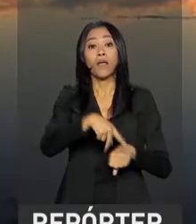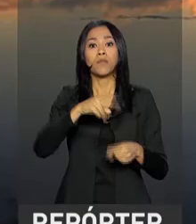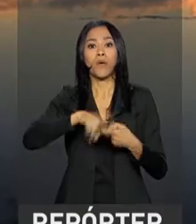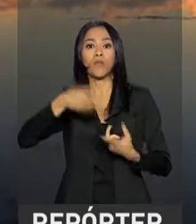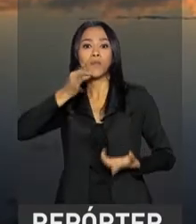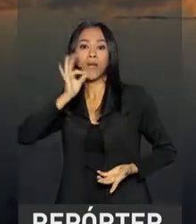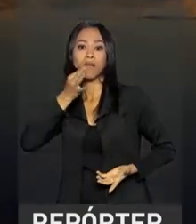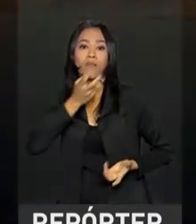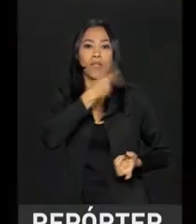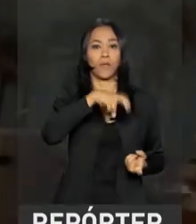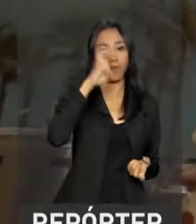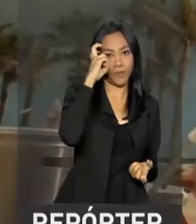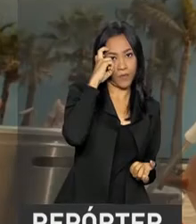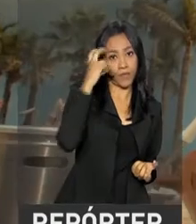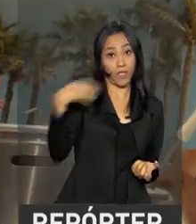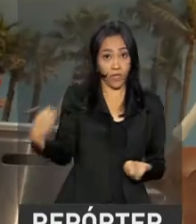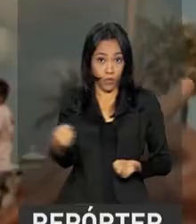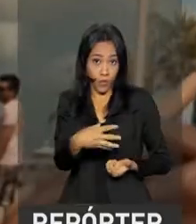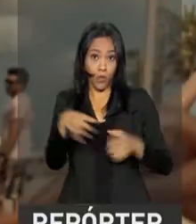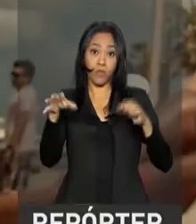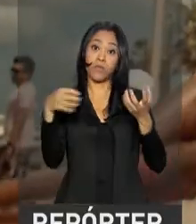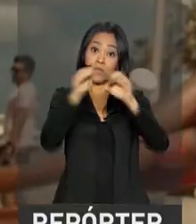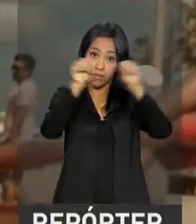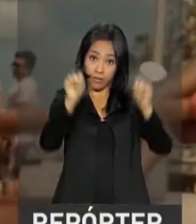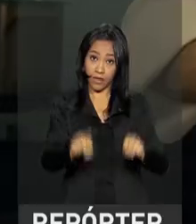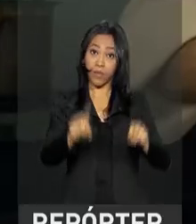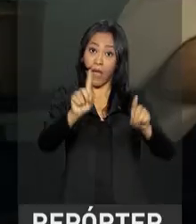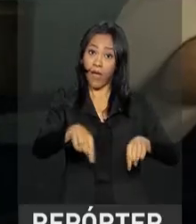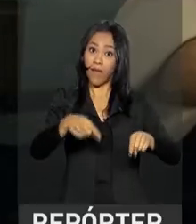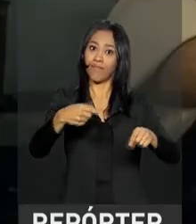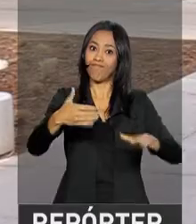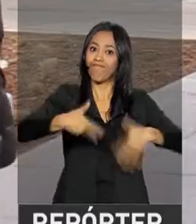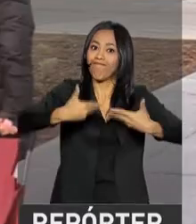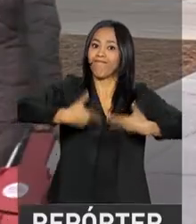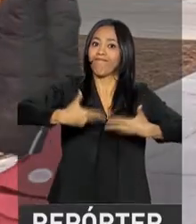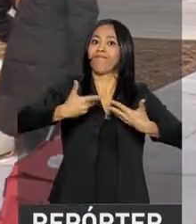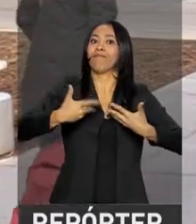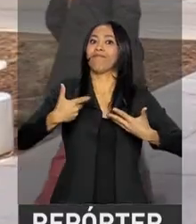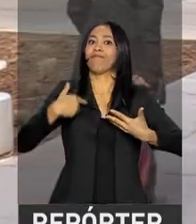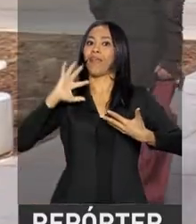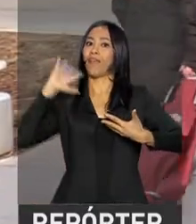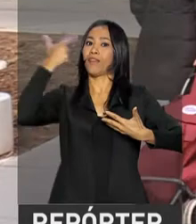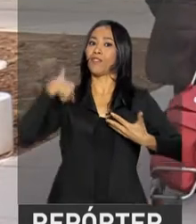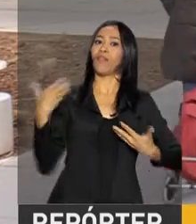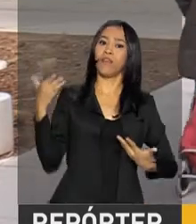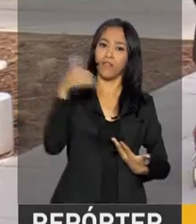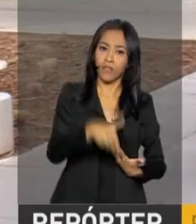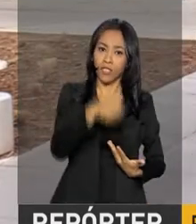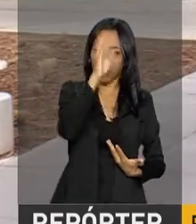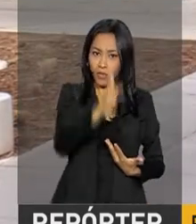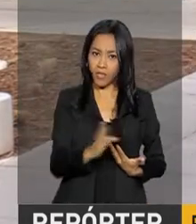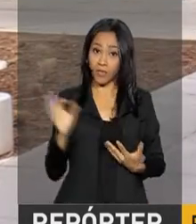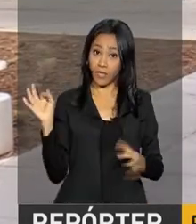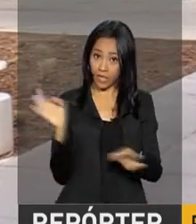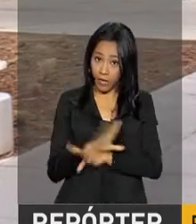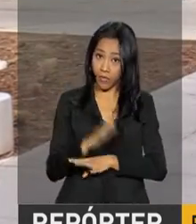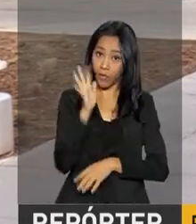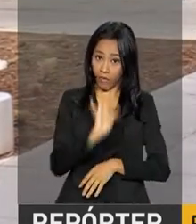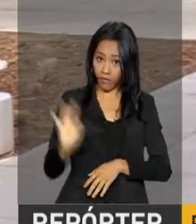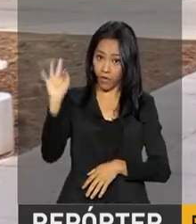cultura e que o novo sistema é um incentivo para que faça um mochilão pelo brasil assim que terminar a